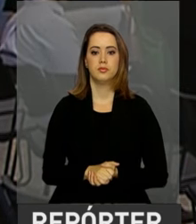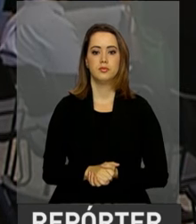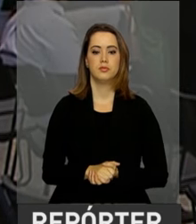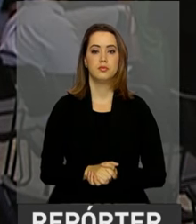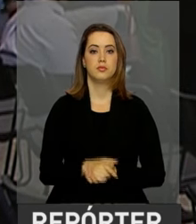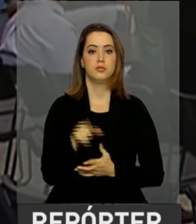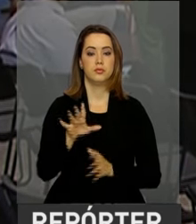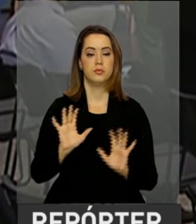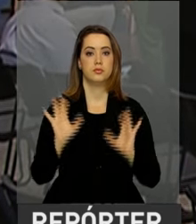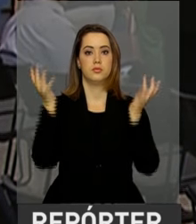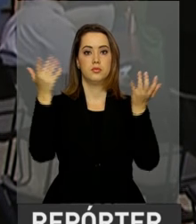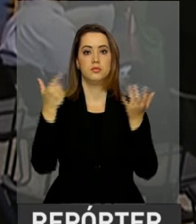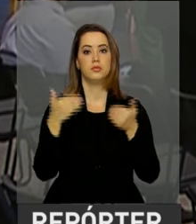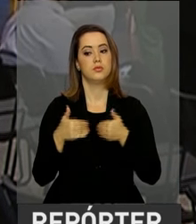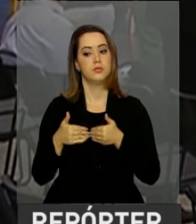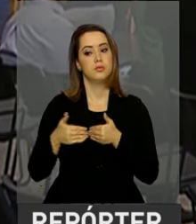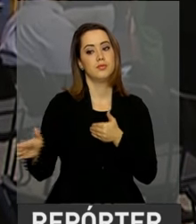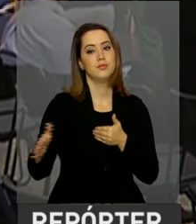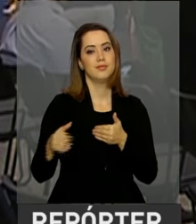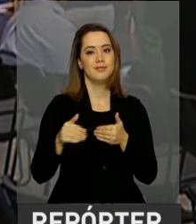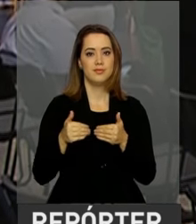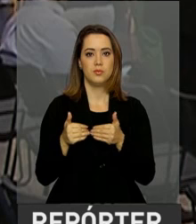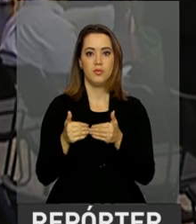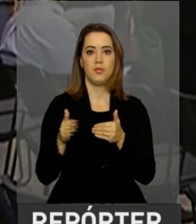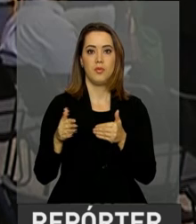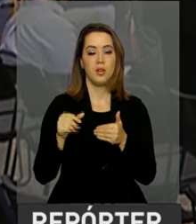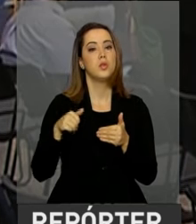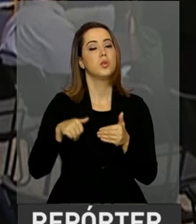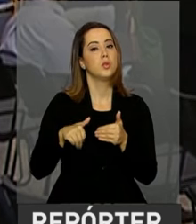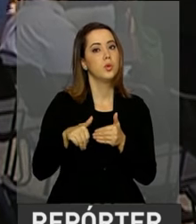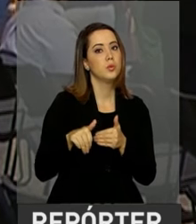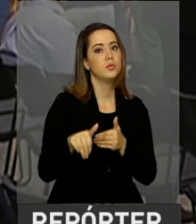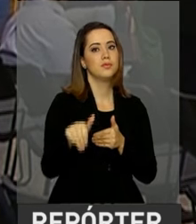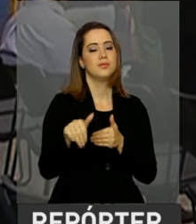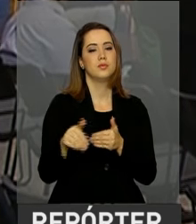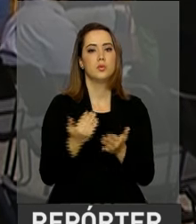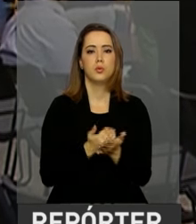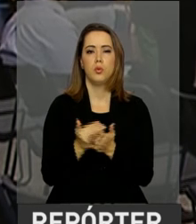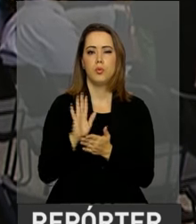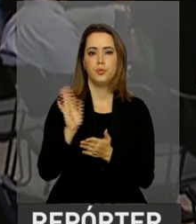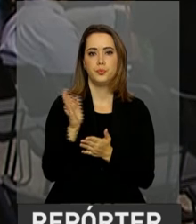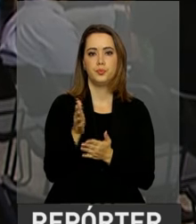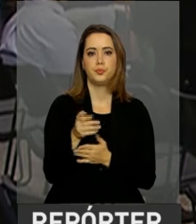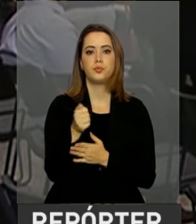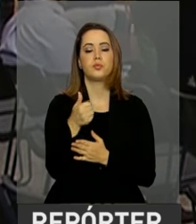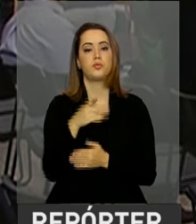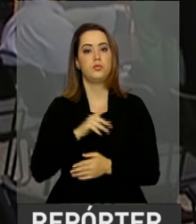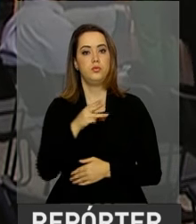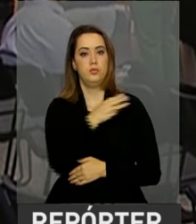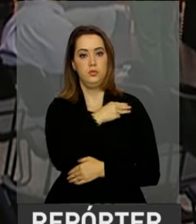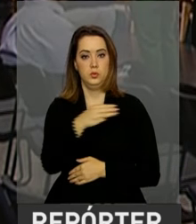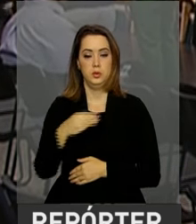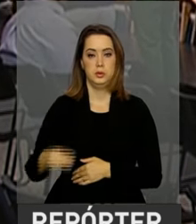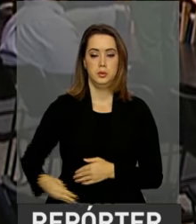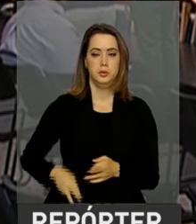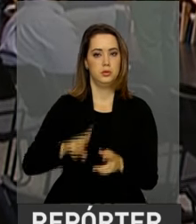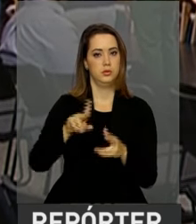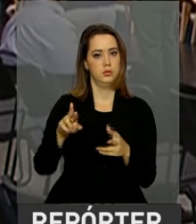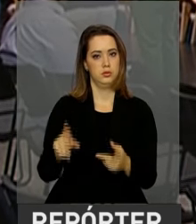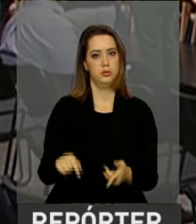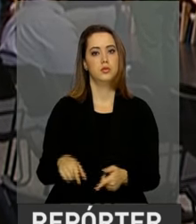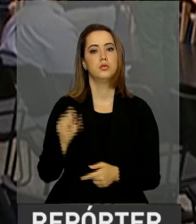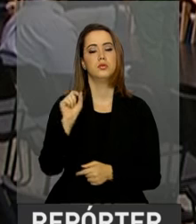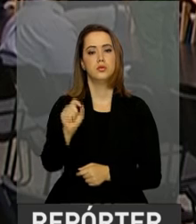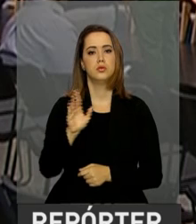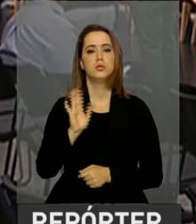A cerimônia de inauguração da Casa Brasil, que começa daqui a pouco, vai ter a presença de ministros de Estado. Inclusive, alguns deles já estão por